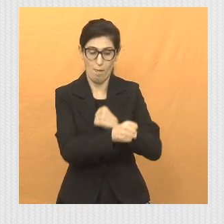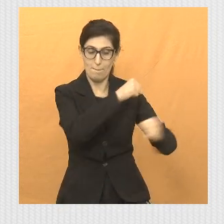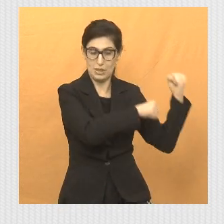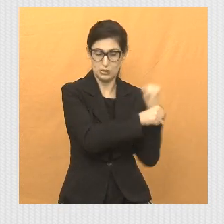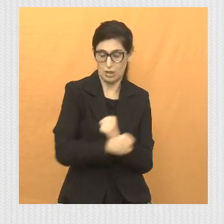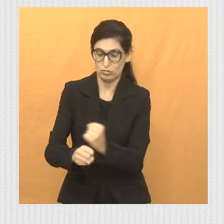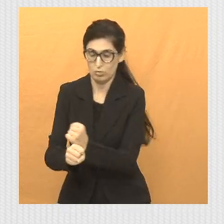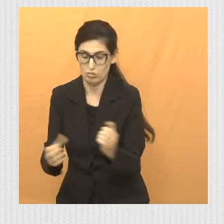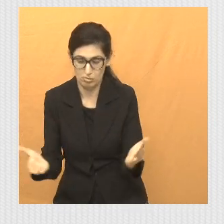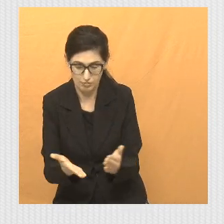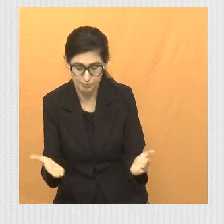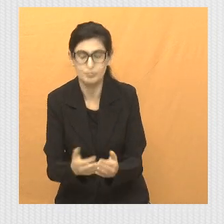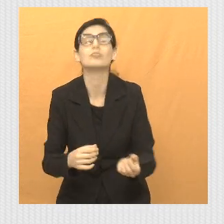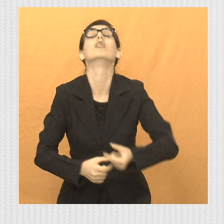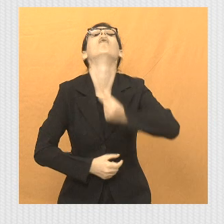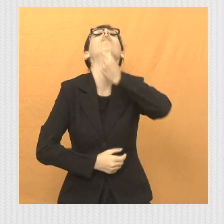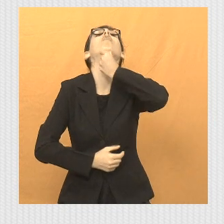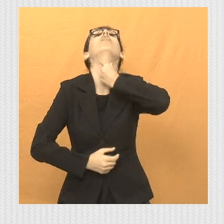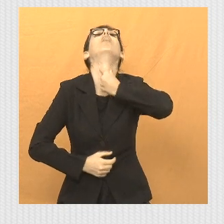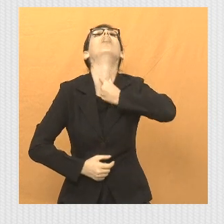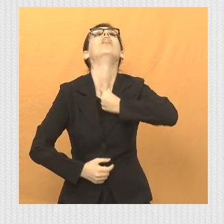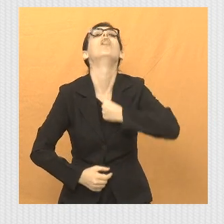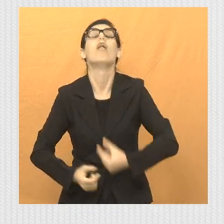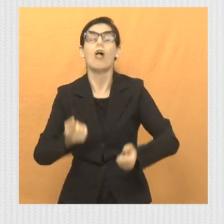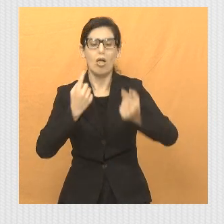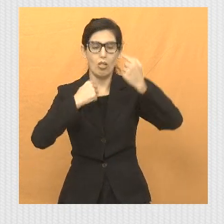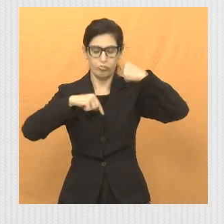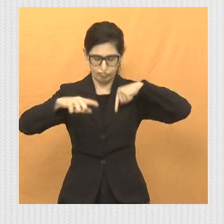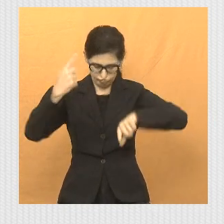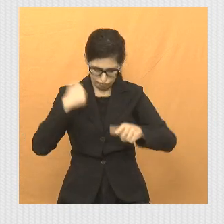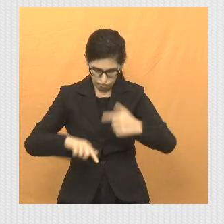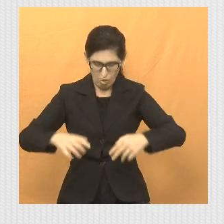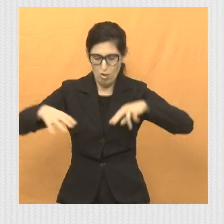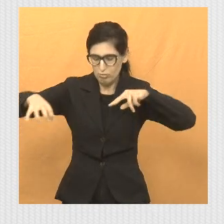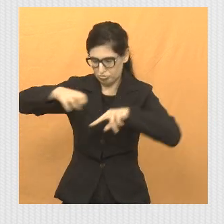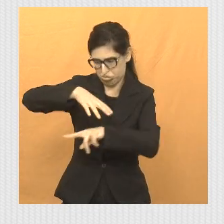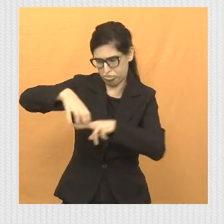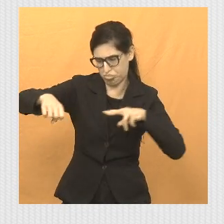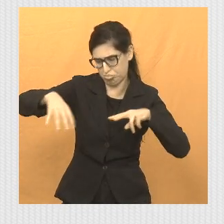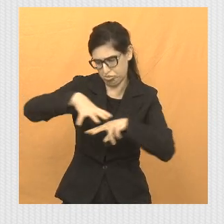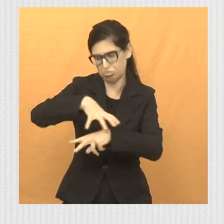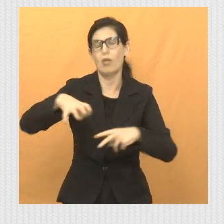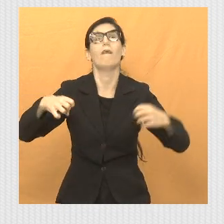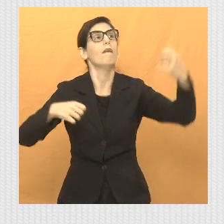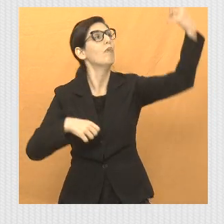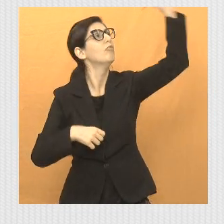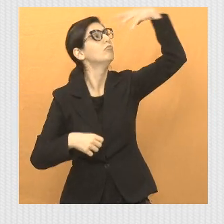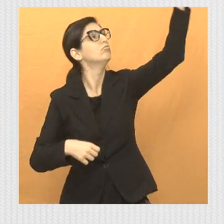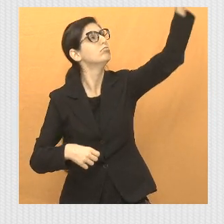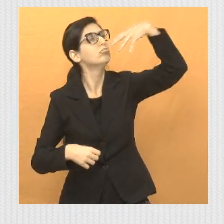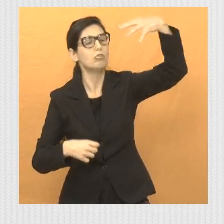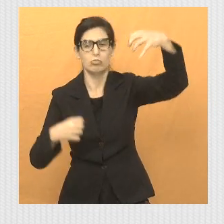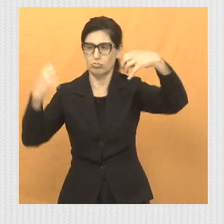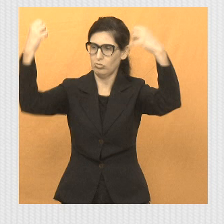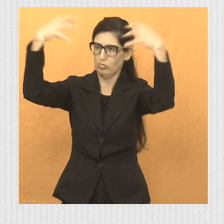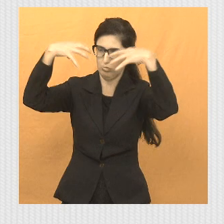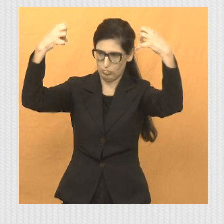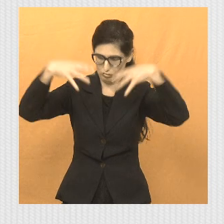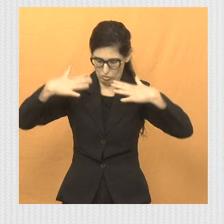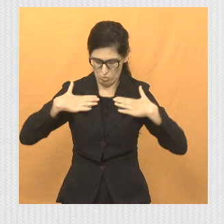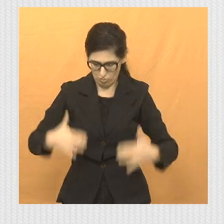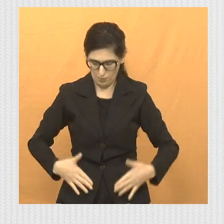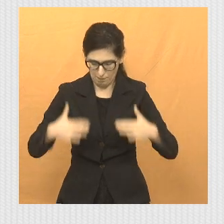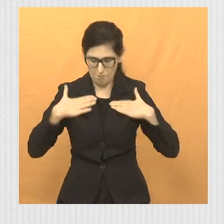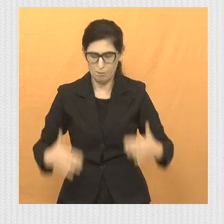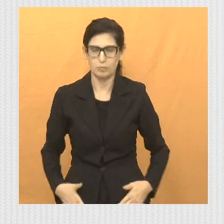como laringoscopia, ressonância magnética, ultrassom, tomografia e cintilografia, aumentaram